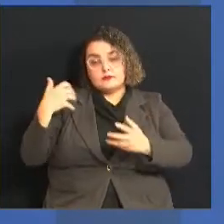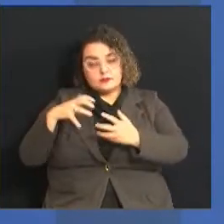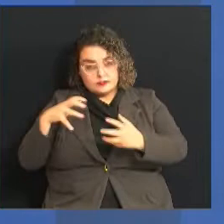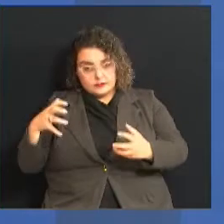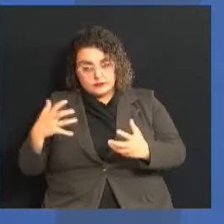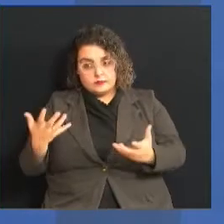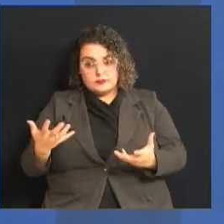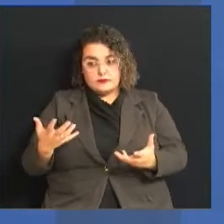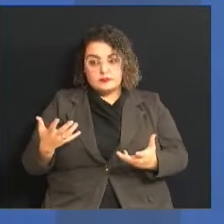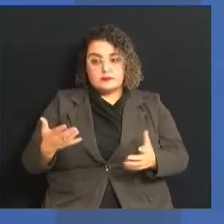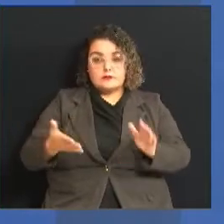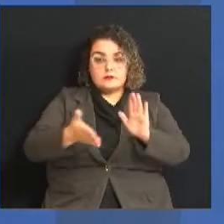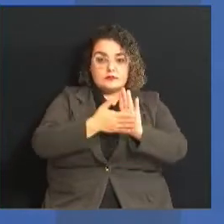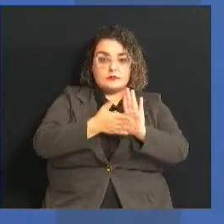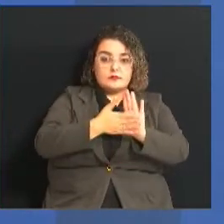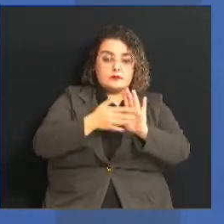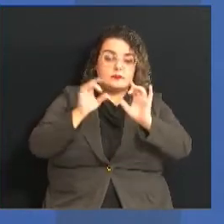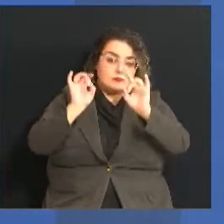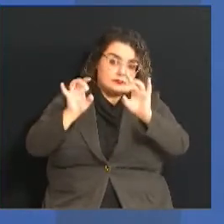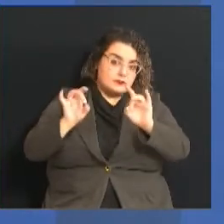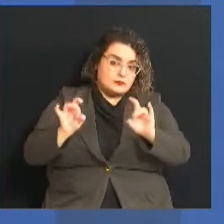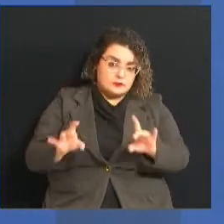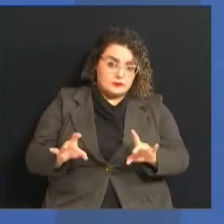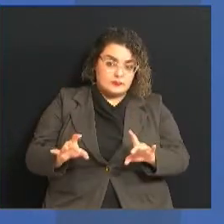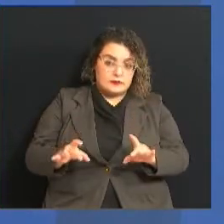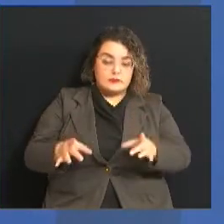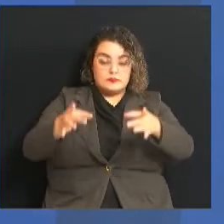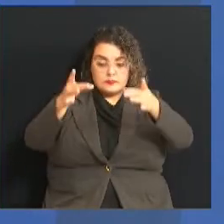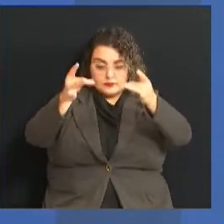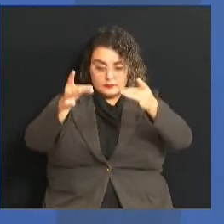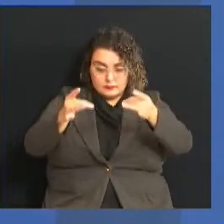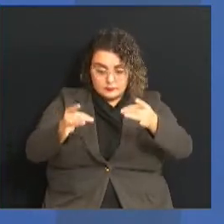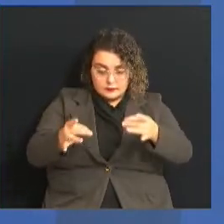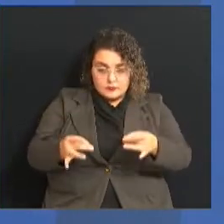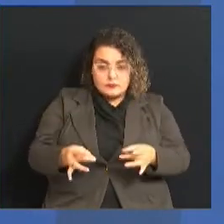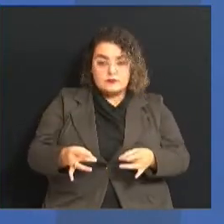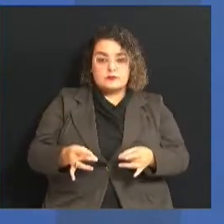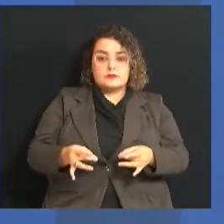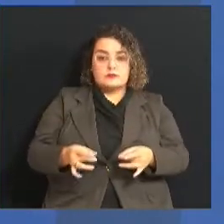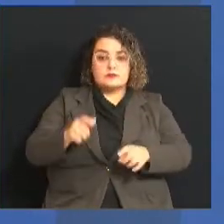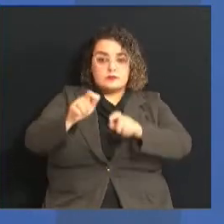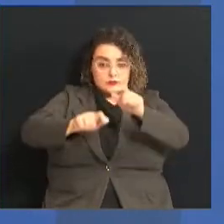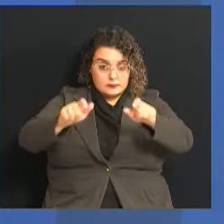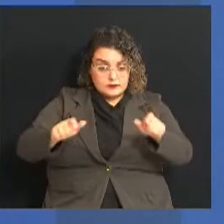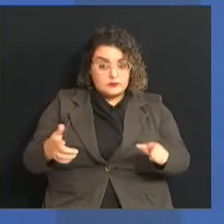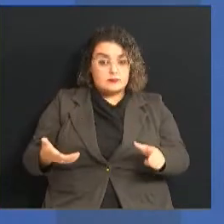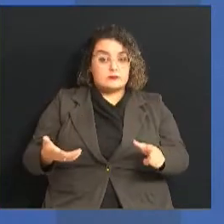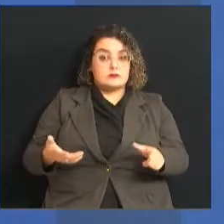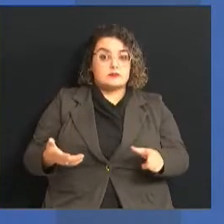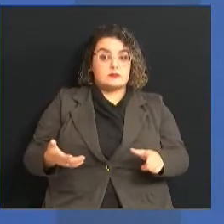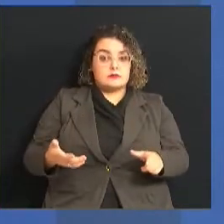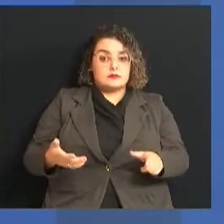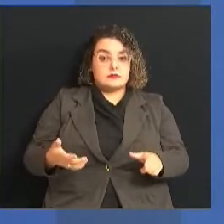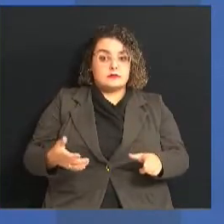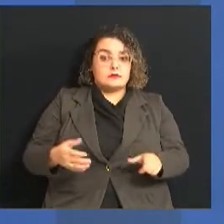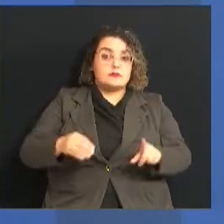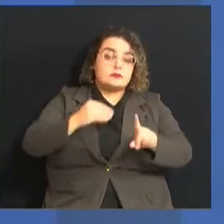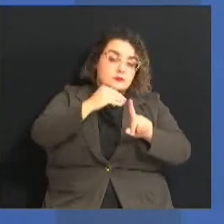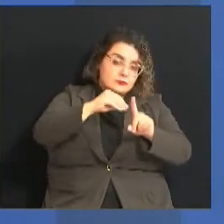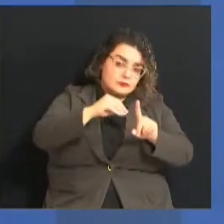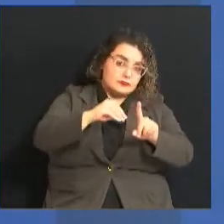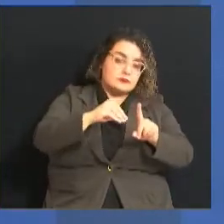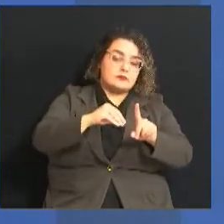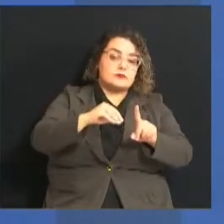A proposta especifica ainda os critérios para que as pessoas sejam consideradas de baixa renda para receber